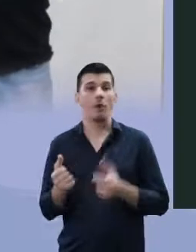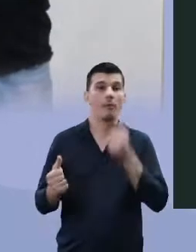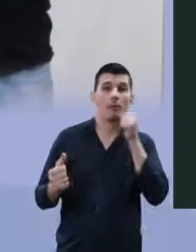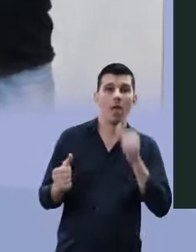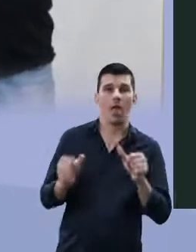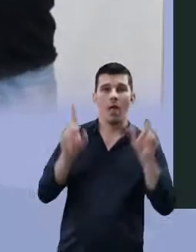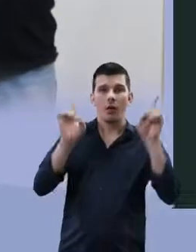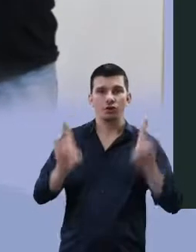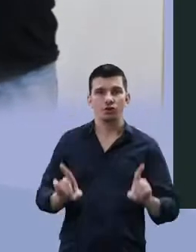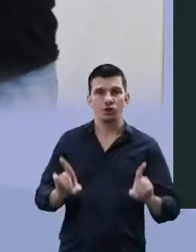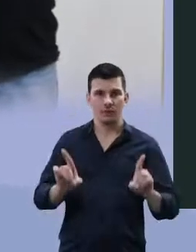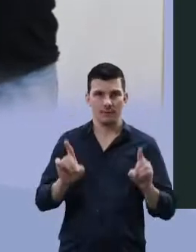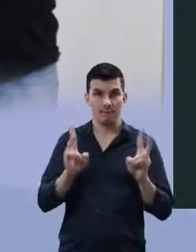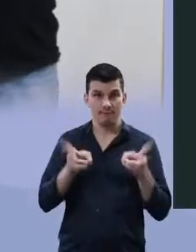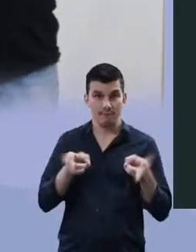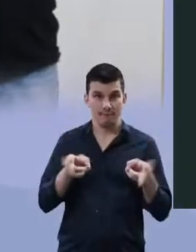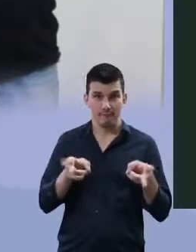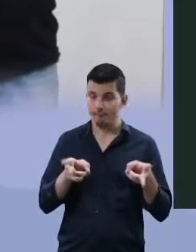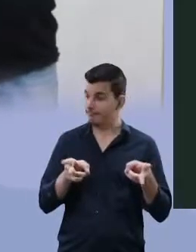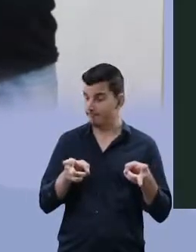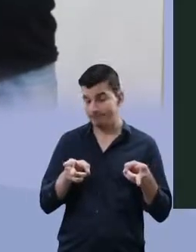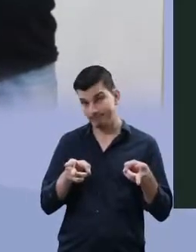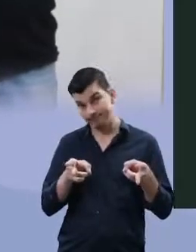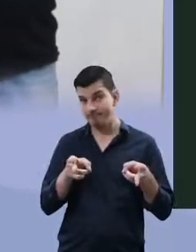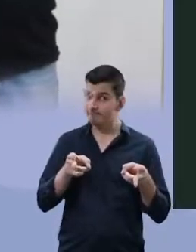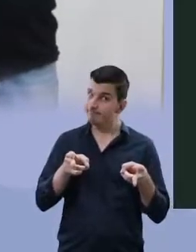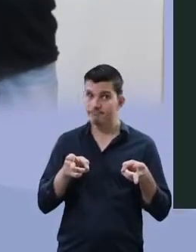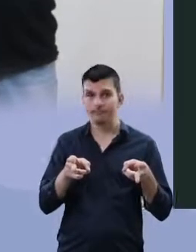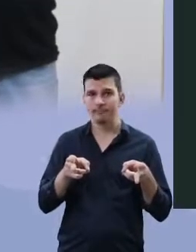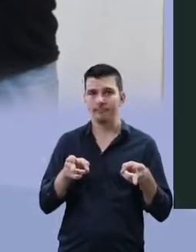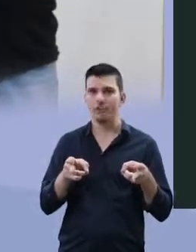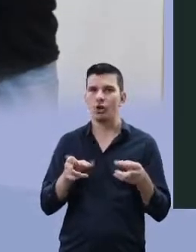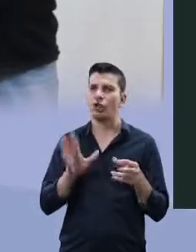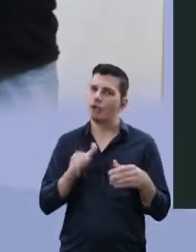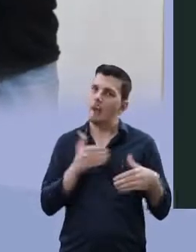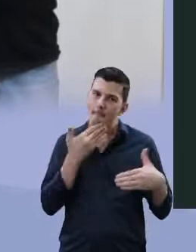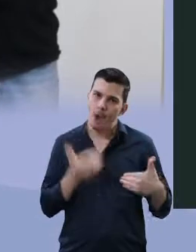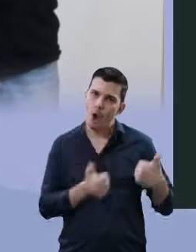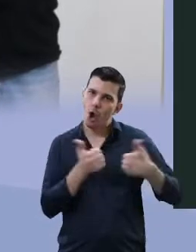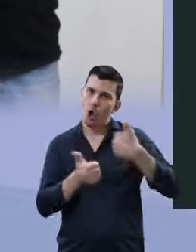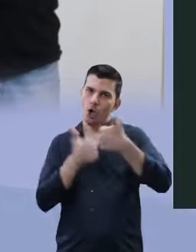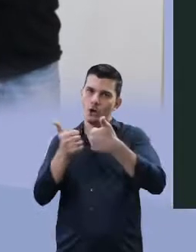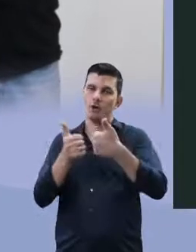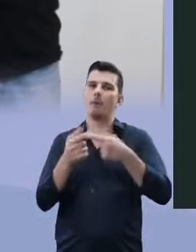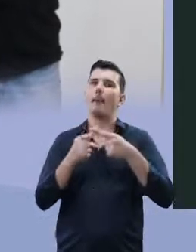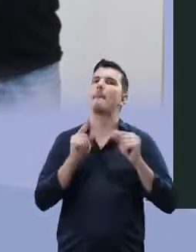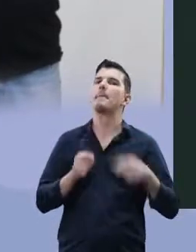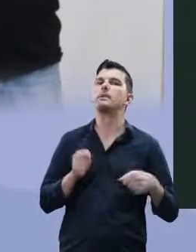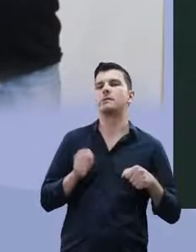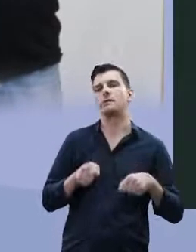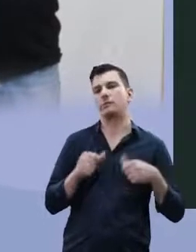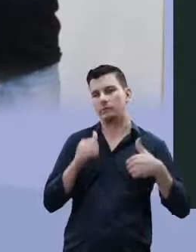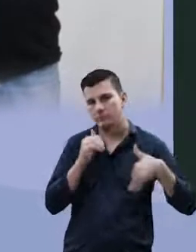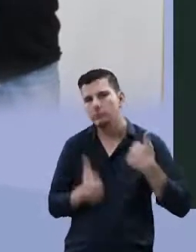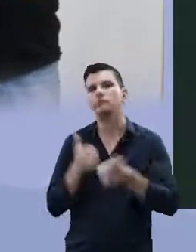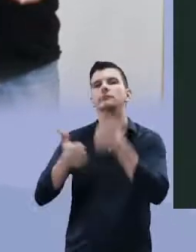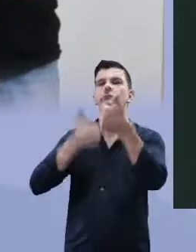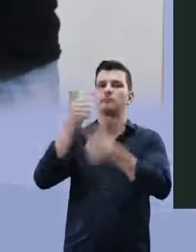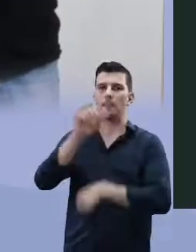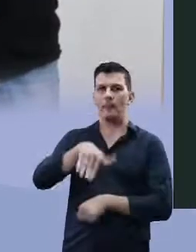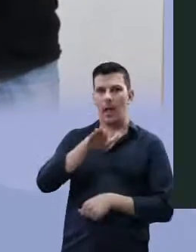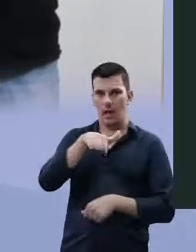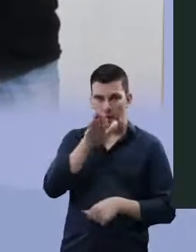Homens e mulheres têm os mesmos direitos? A situação melhorou muito nos últimos tempos, ainda há muita